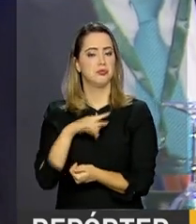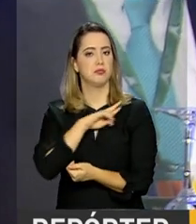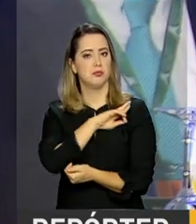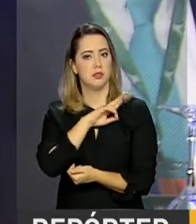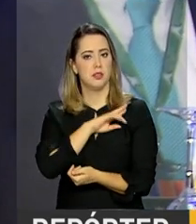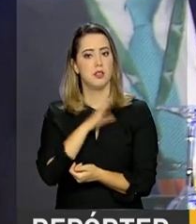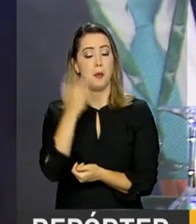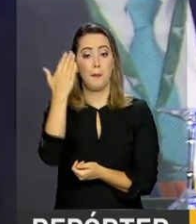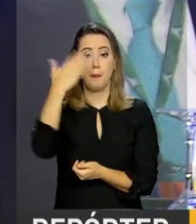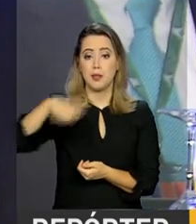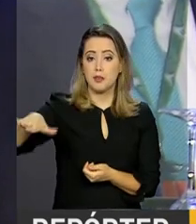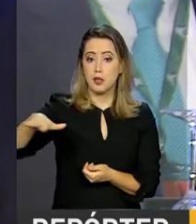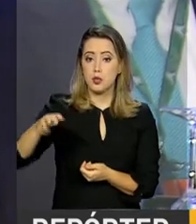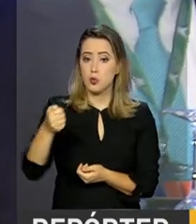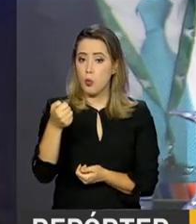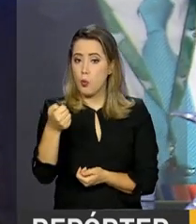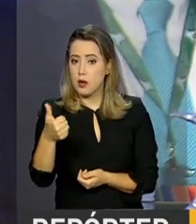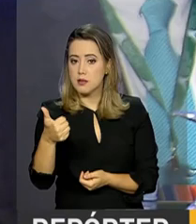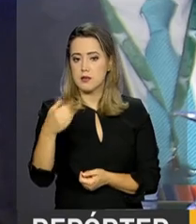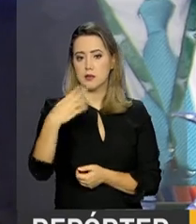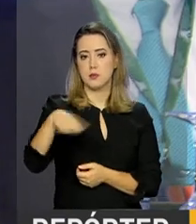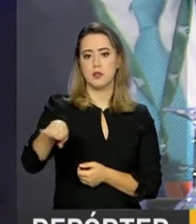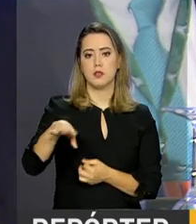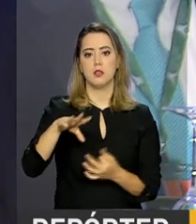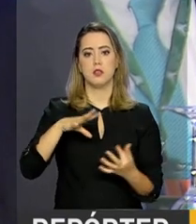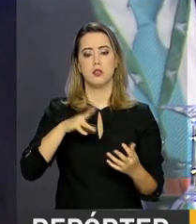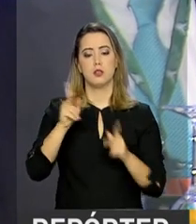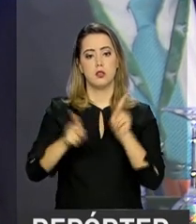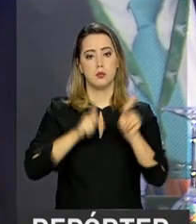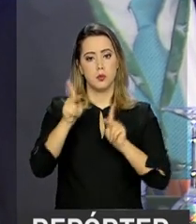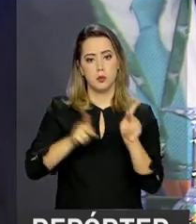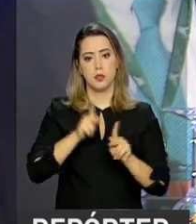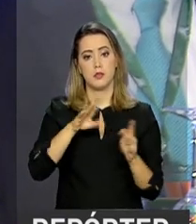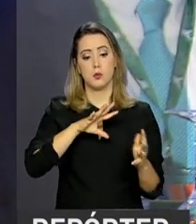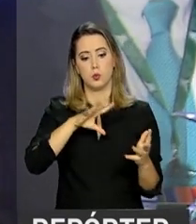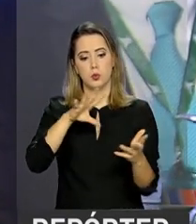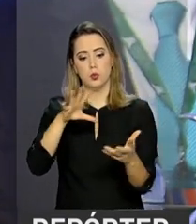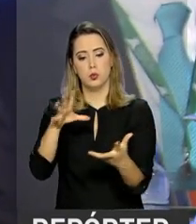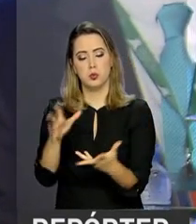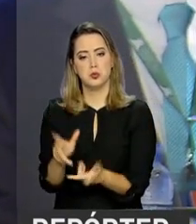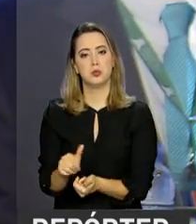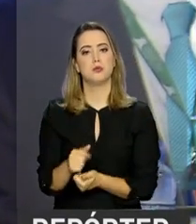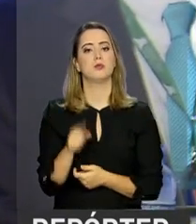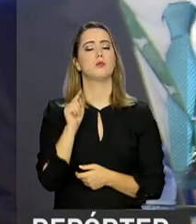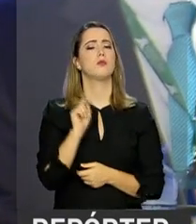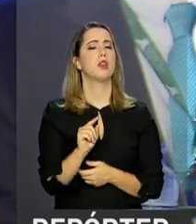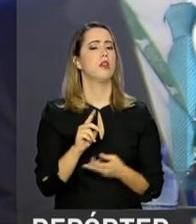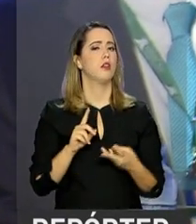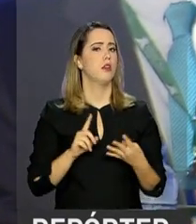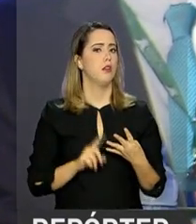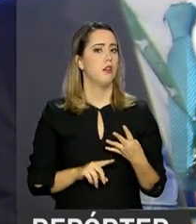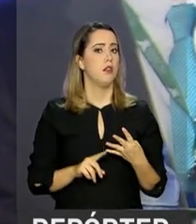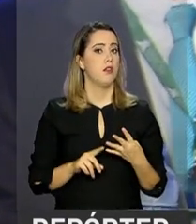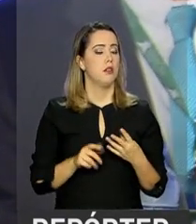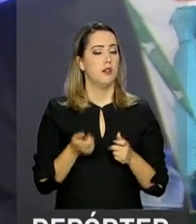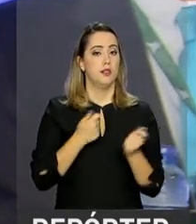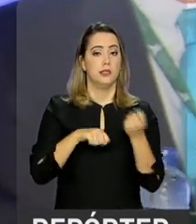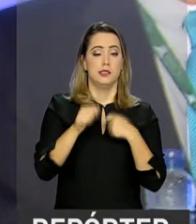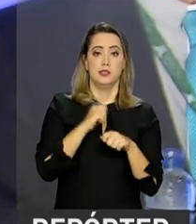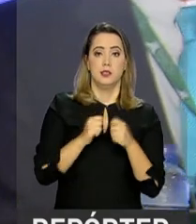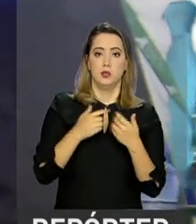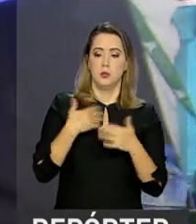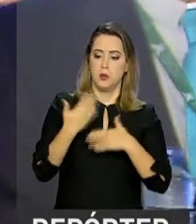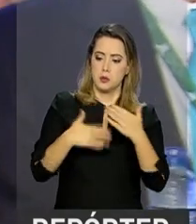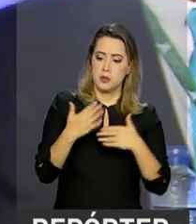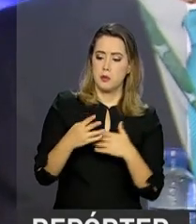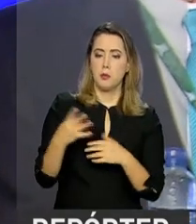por quase metade da população mundial. Em termos econômicos, o desempenho conjunto dos 5